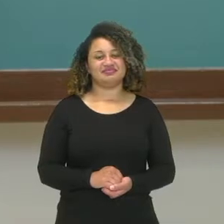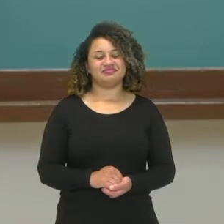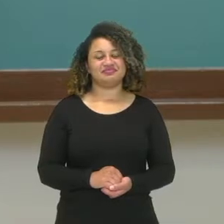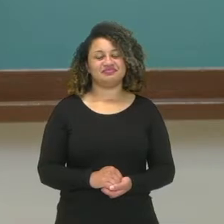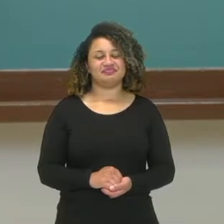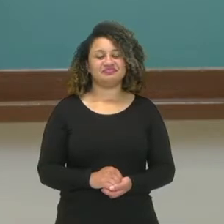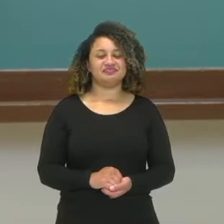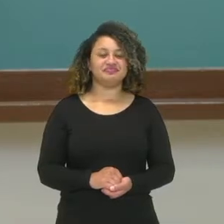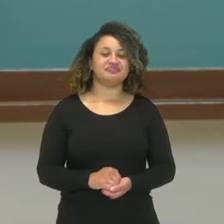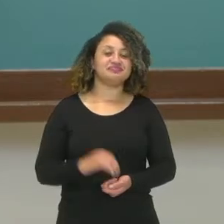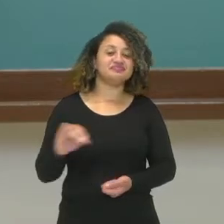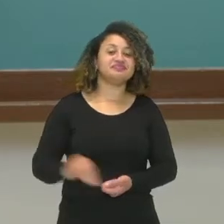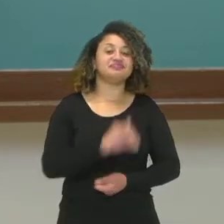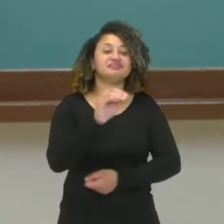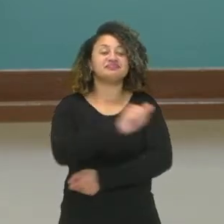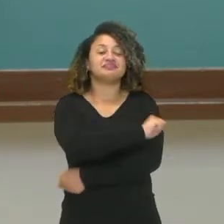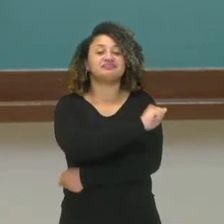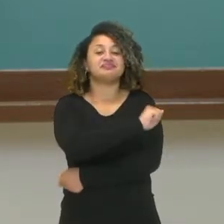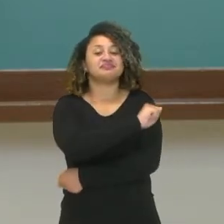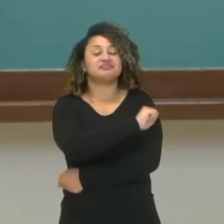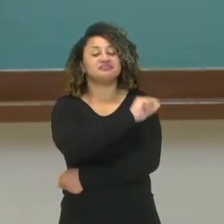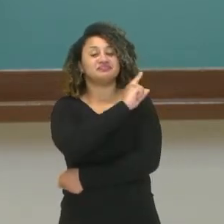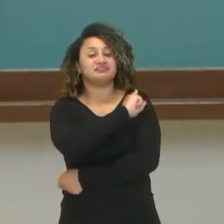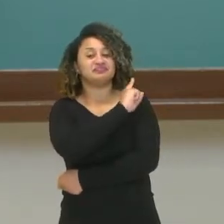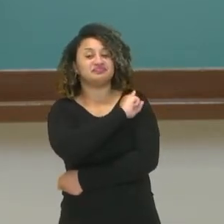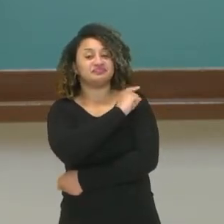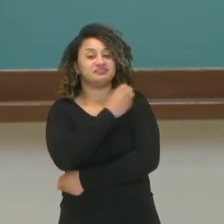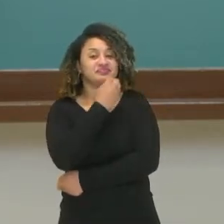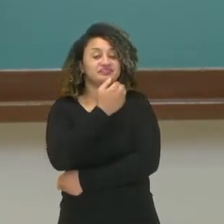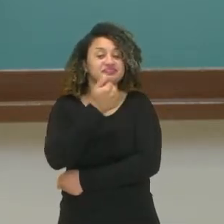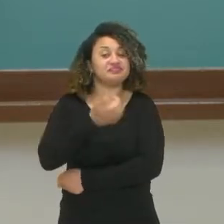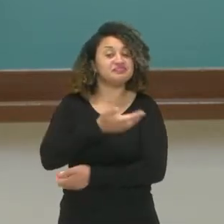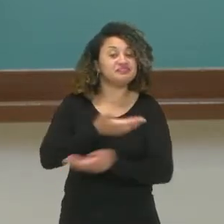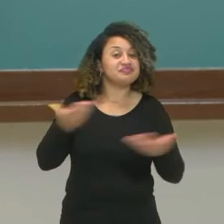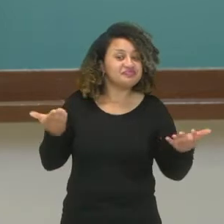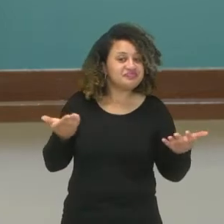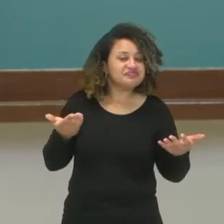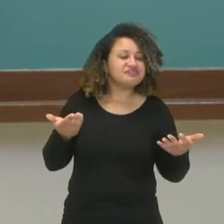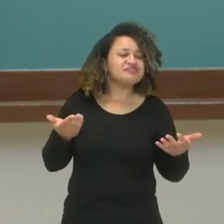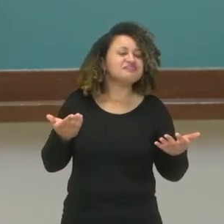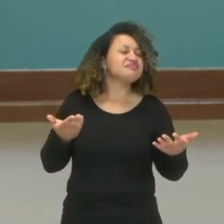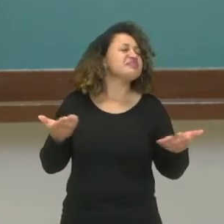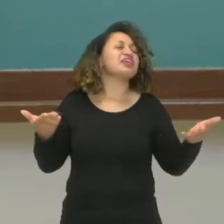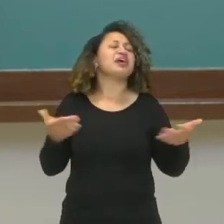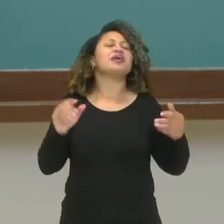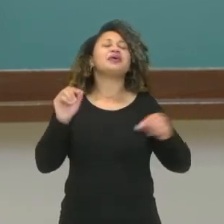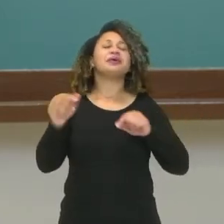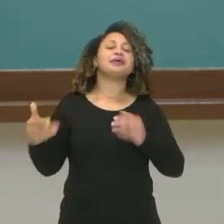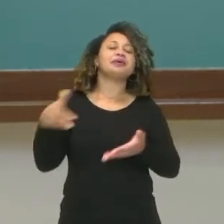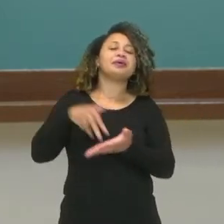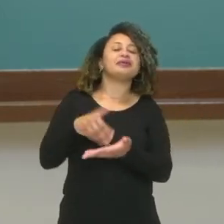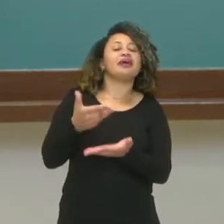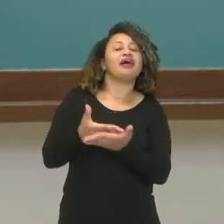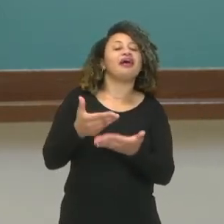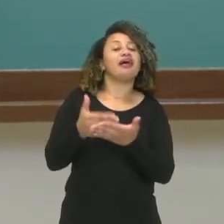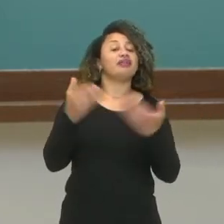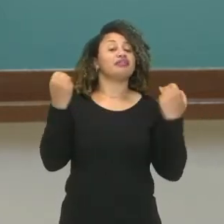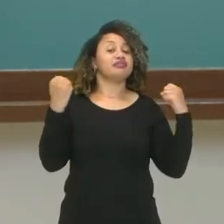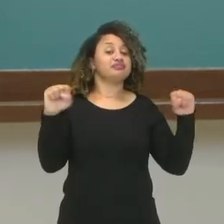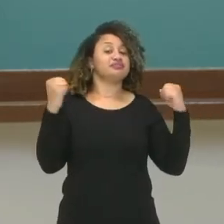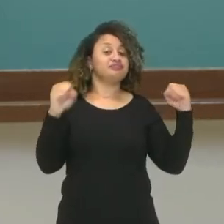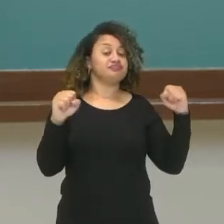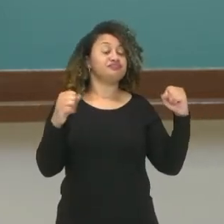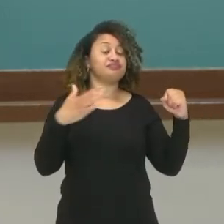Olá, estudantes da primeira série do ensino médio. Tudo bem com vocês? Estamos aqui para mais uma aula de educação